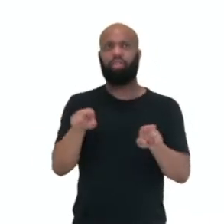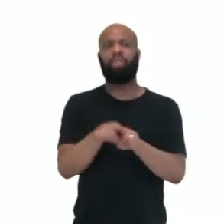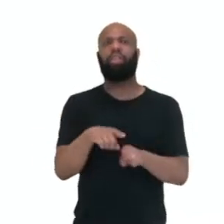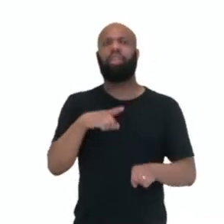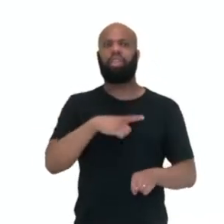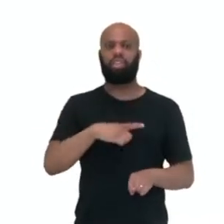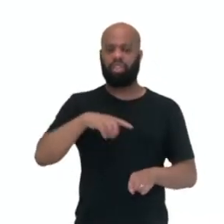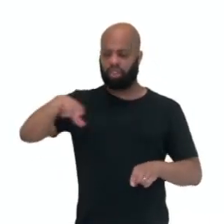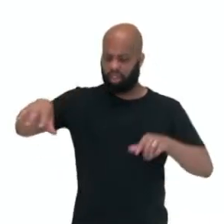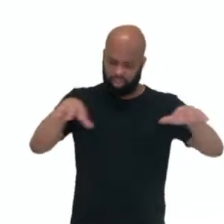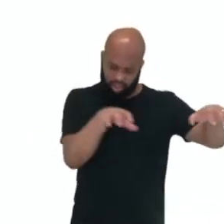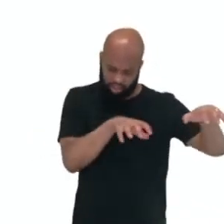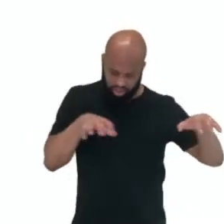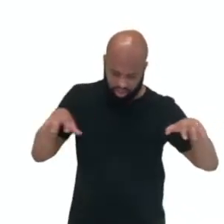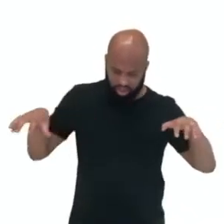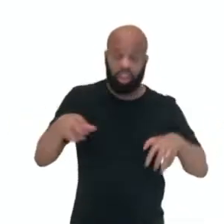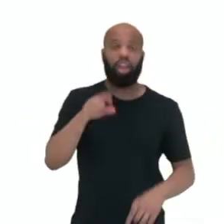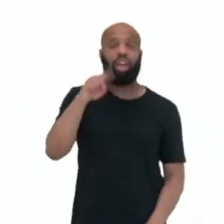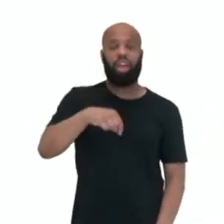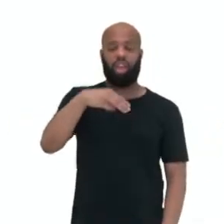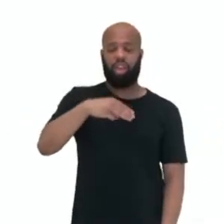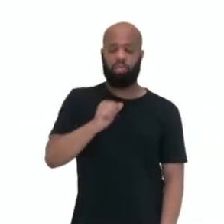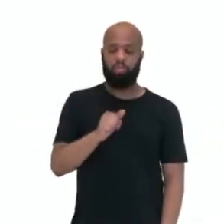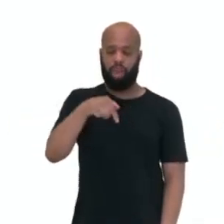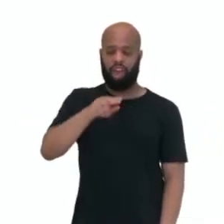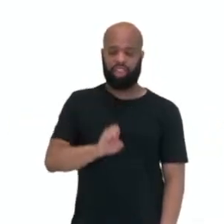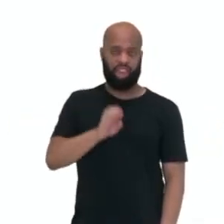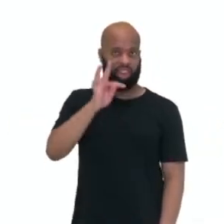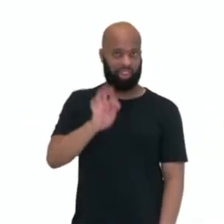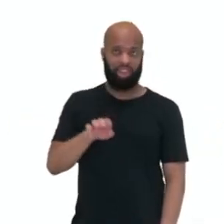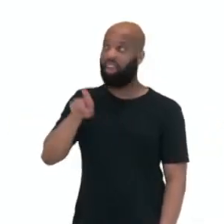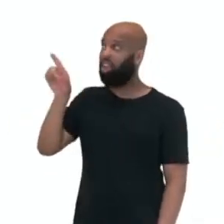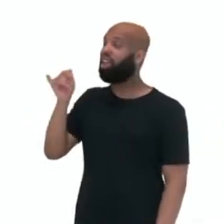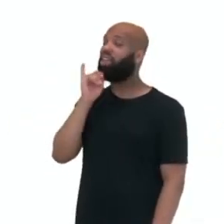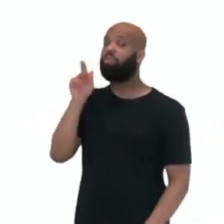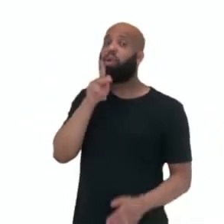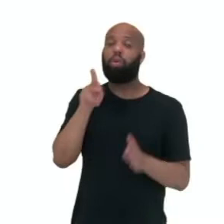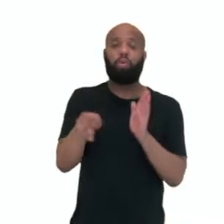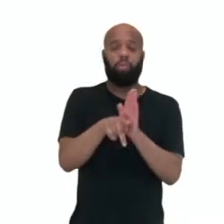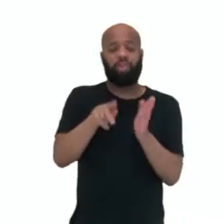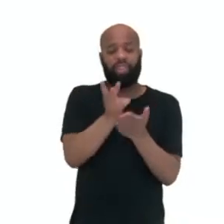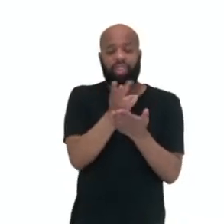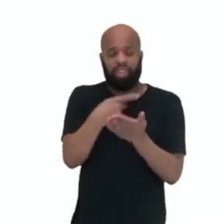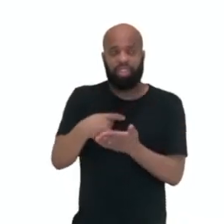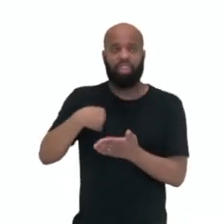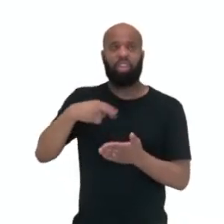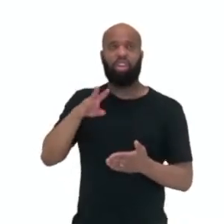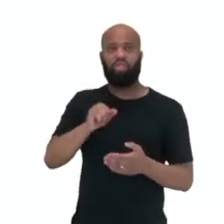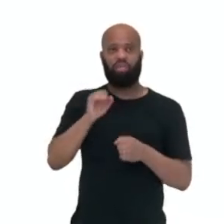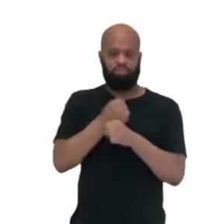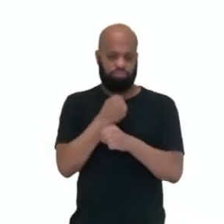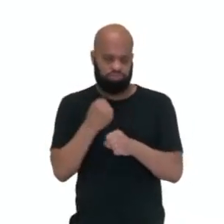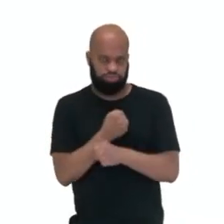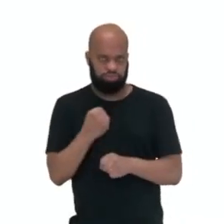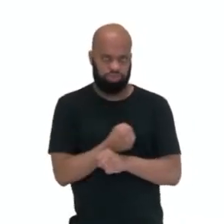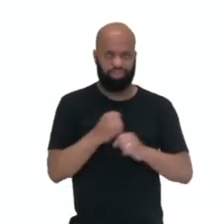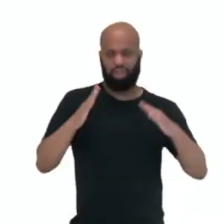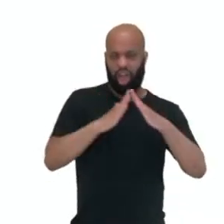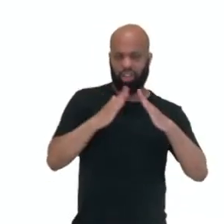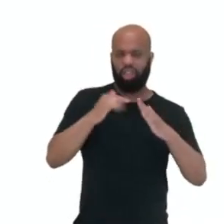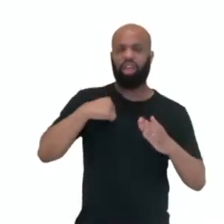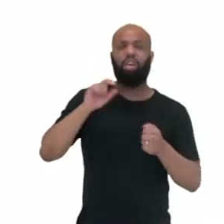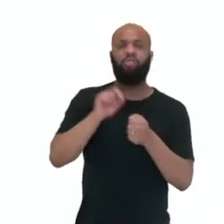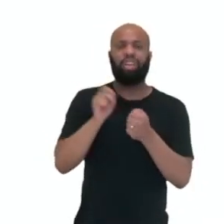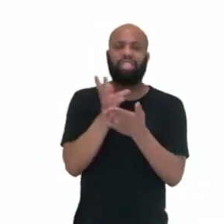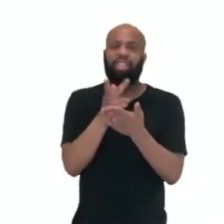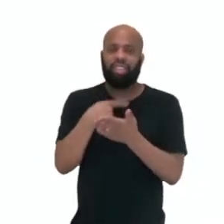as maquetes. Eu trouxe aqui um exemplo de planta baixa para vocês. Então eu vou construir um imóvel, eu faço uma planta baixa para